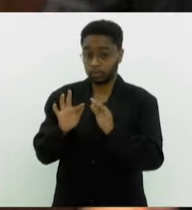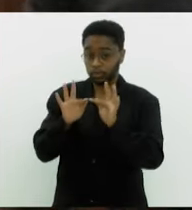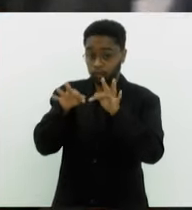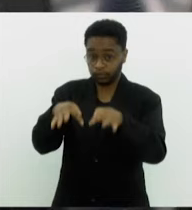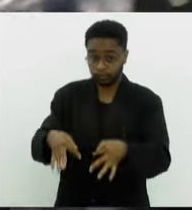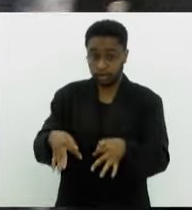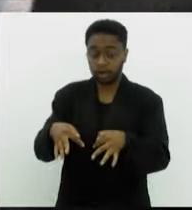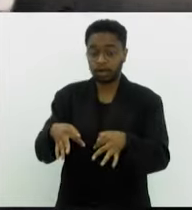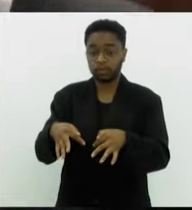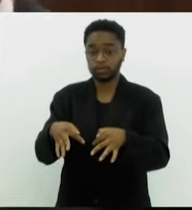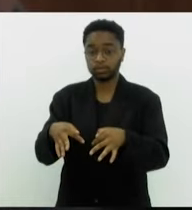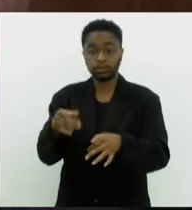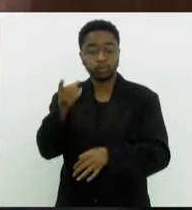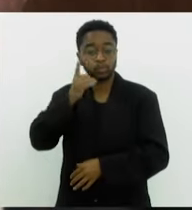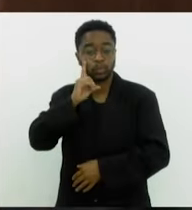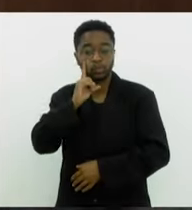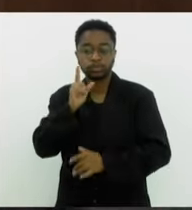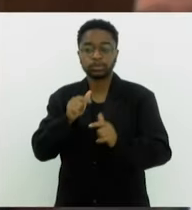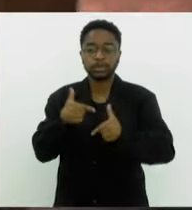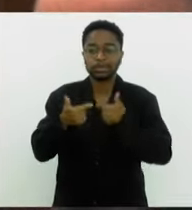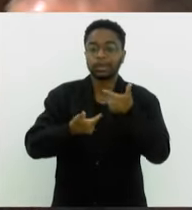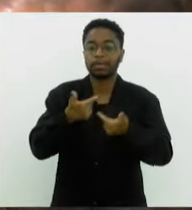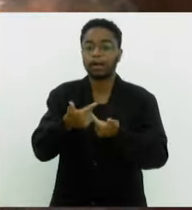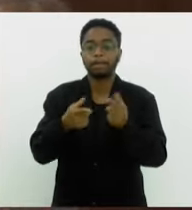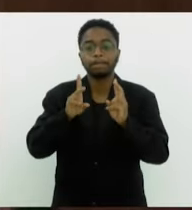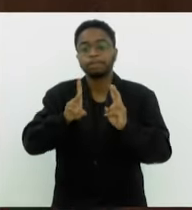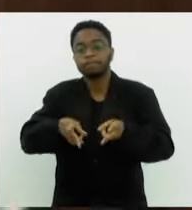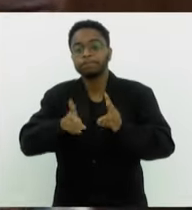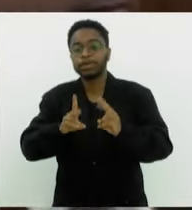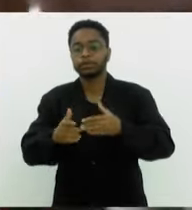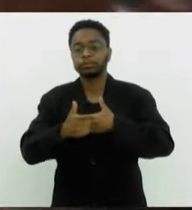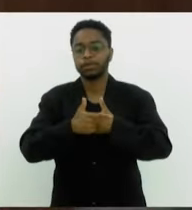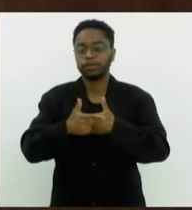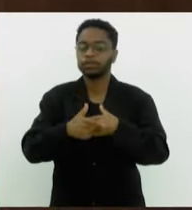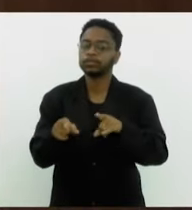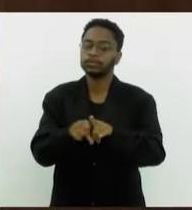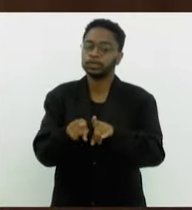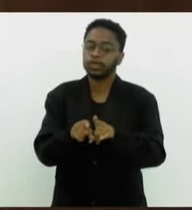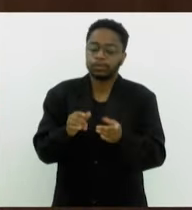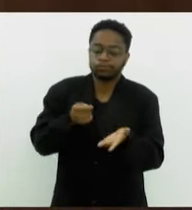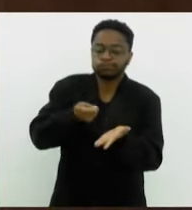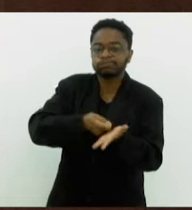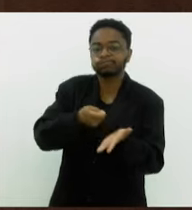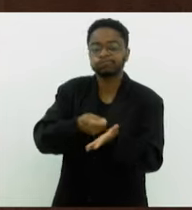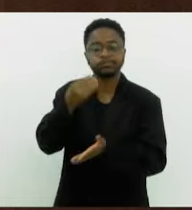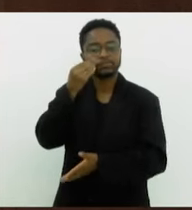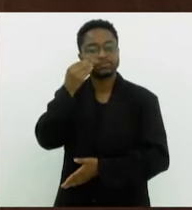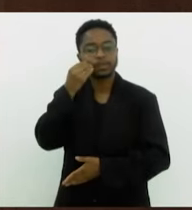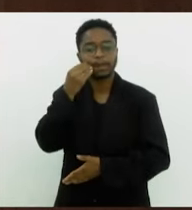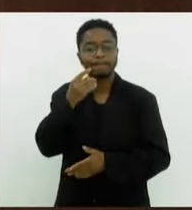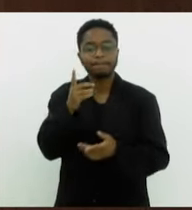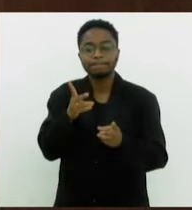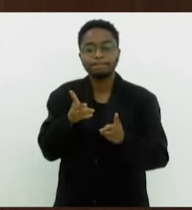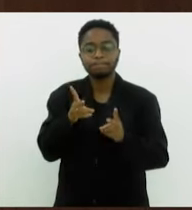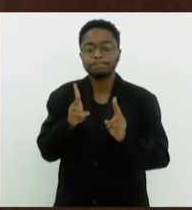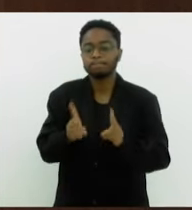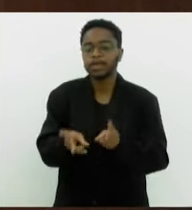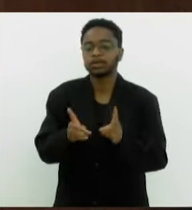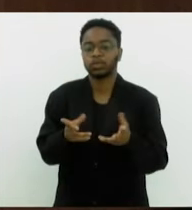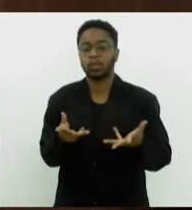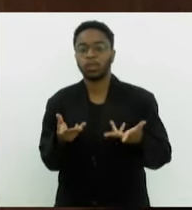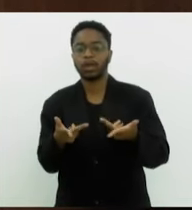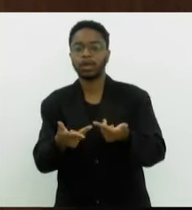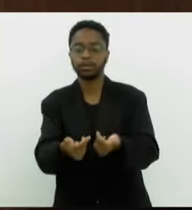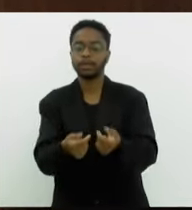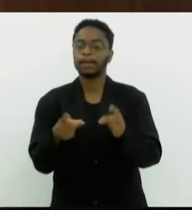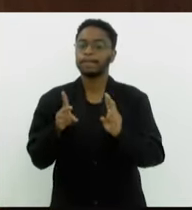dia, exercem a mesma função e são cobrados para terem o mesmo tipo de qualificação, o